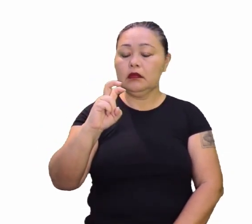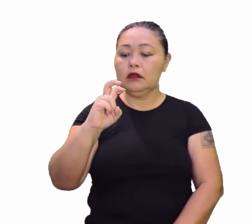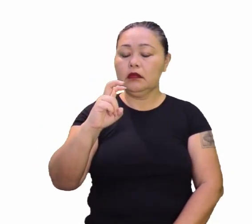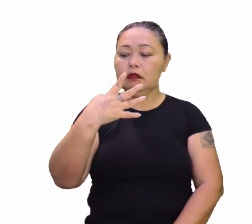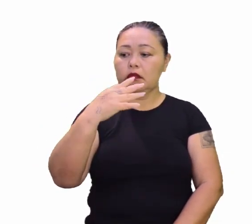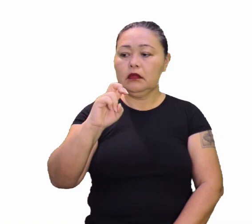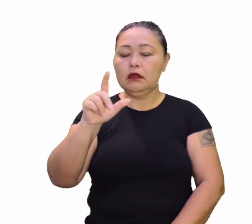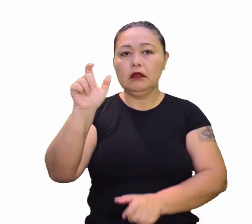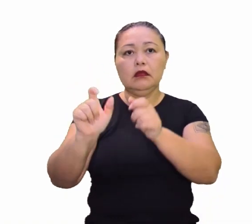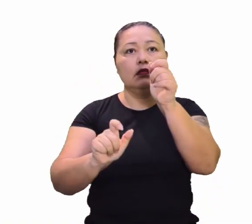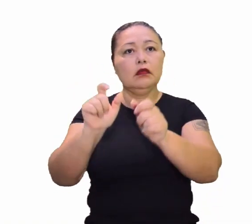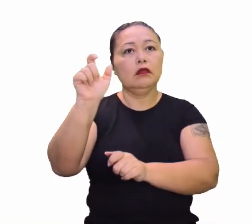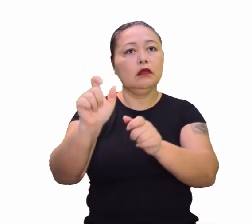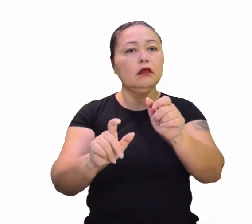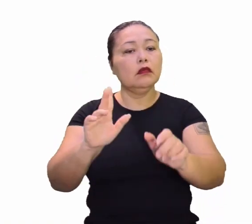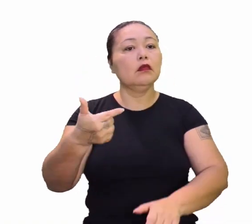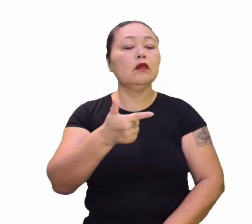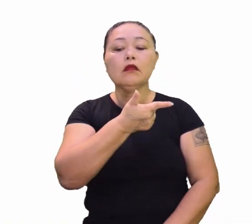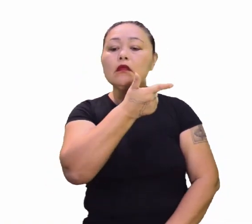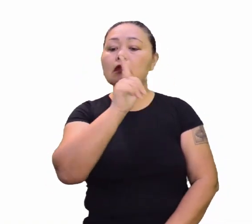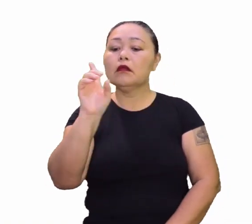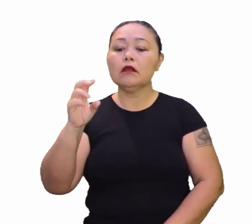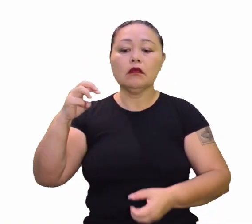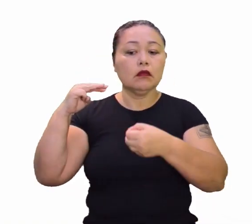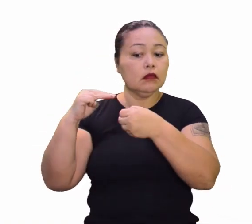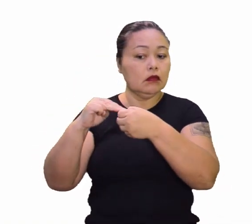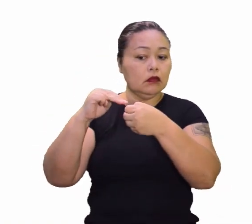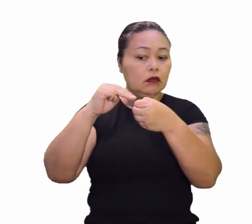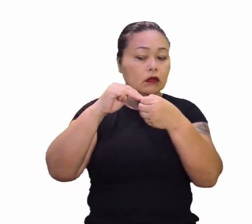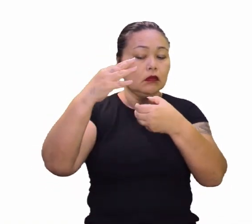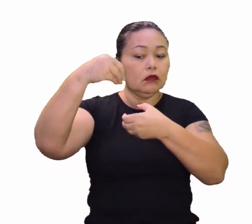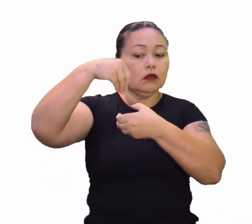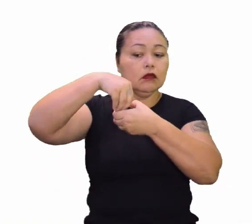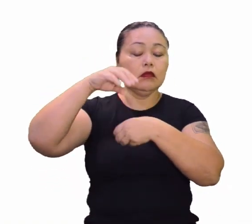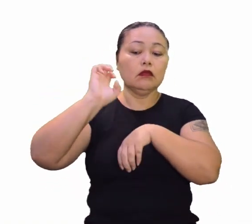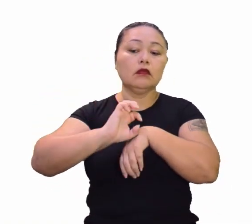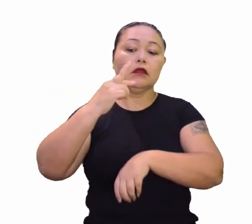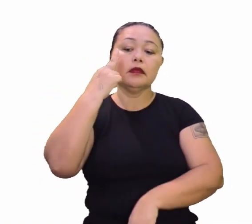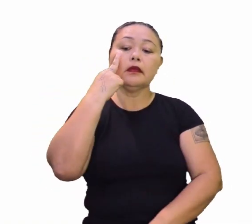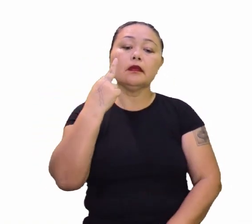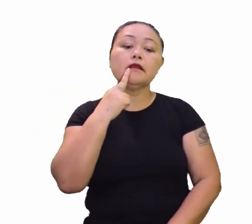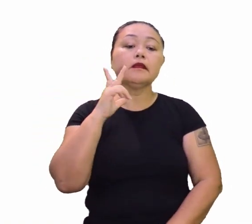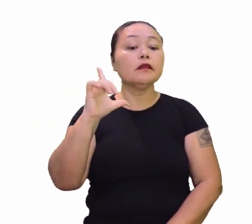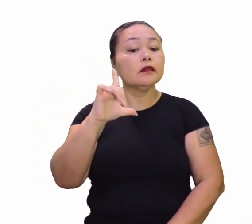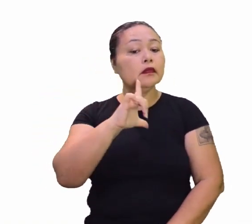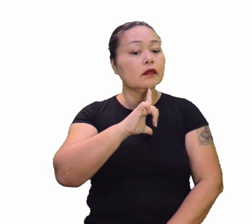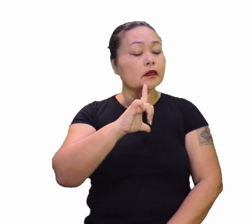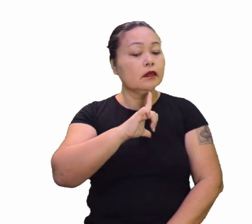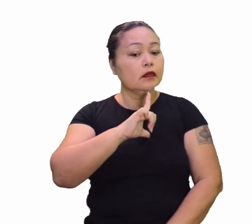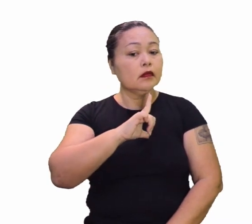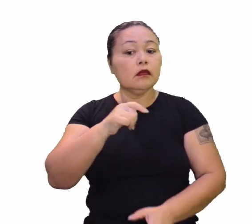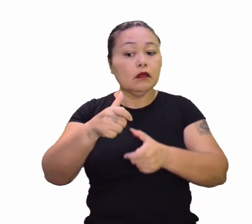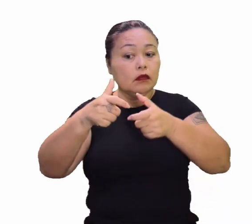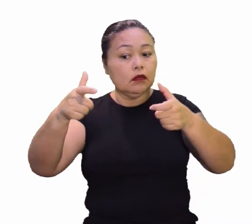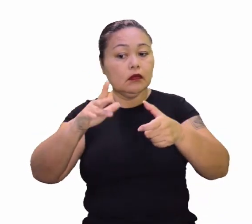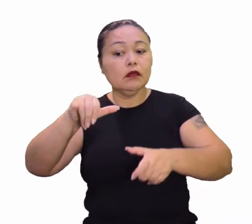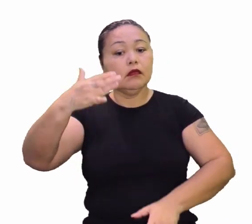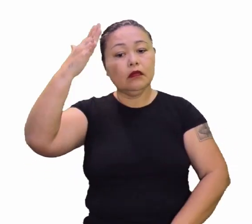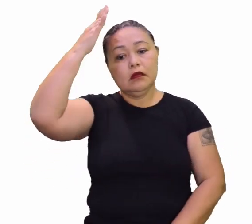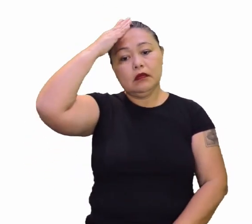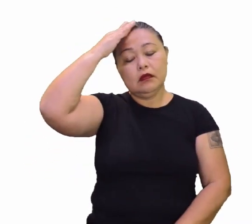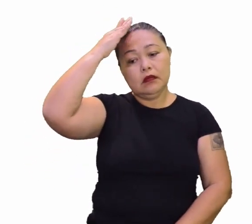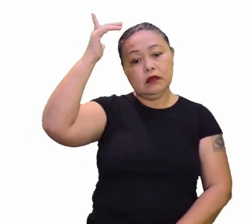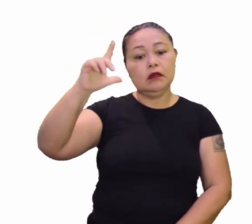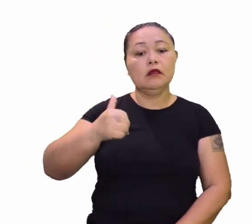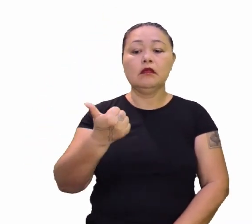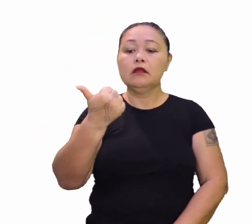539.345 habitantes. Outros municípios dentro de Rondônia, a gente vai encontrar os maiores de Paraná,